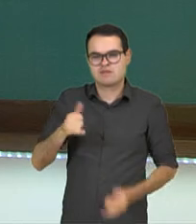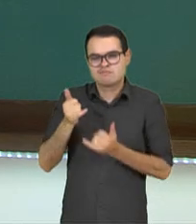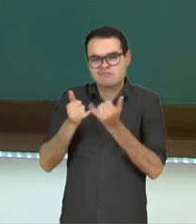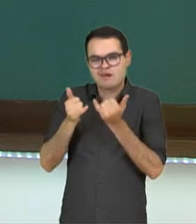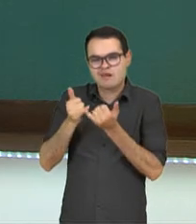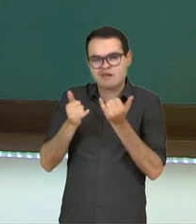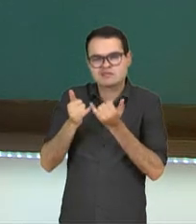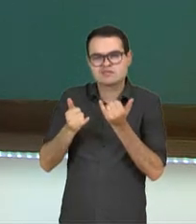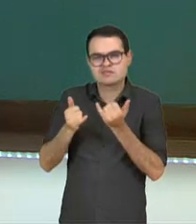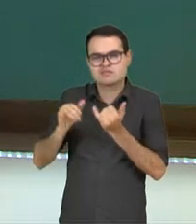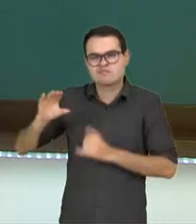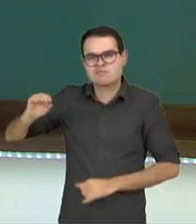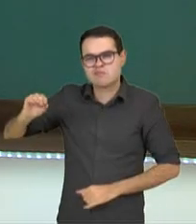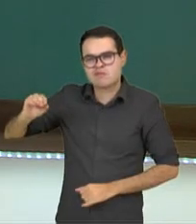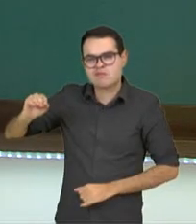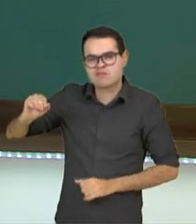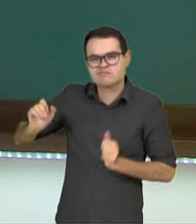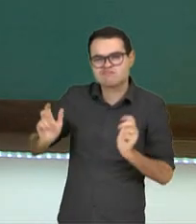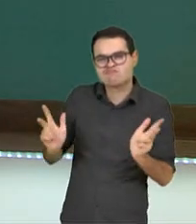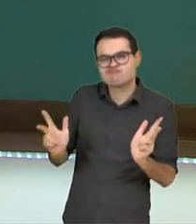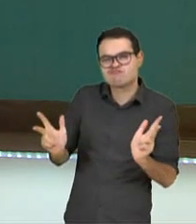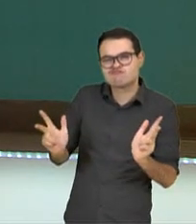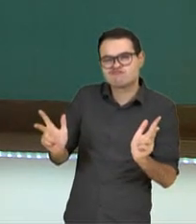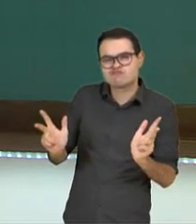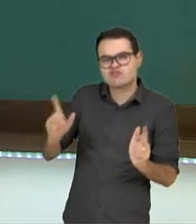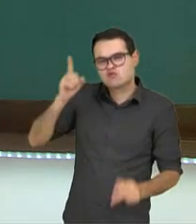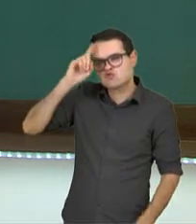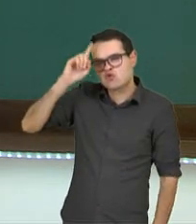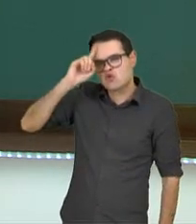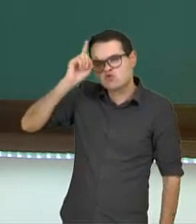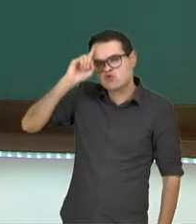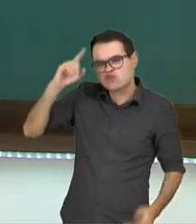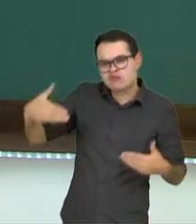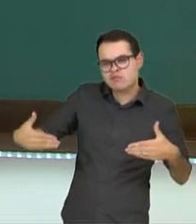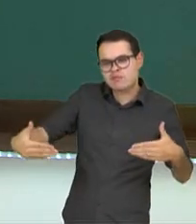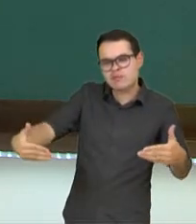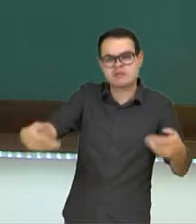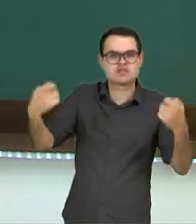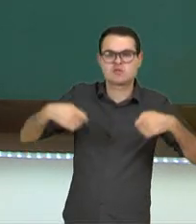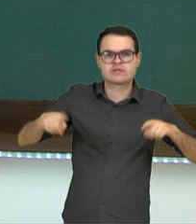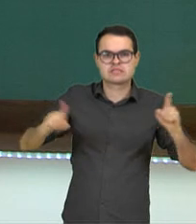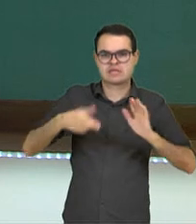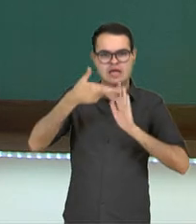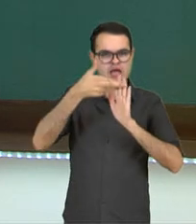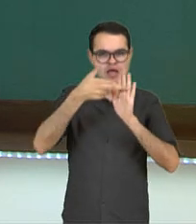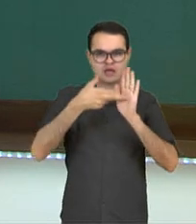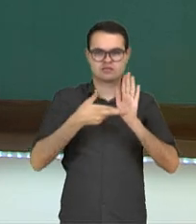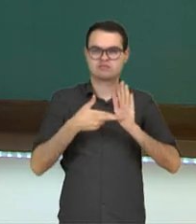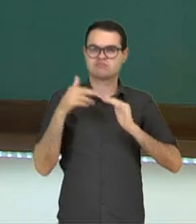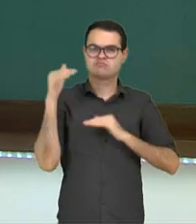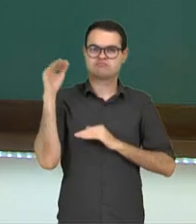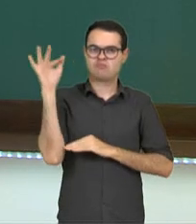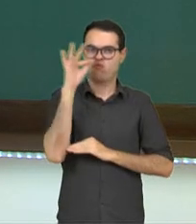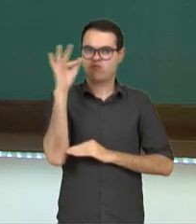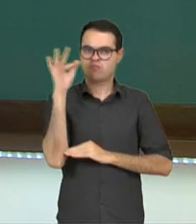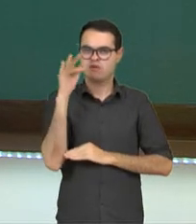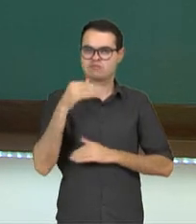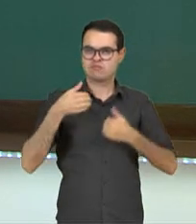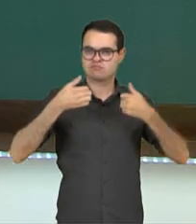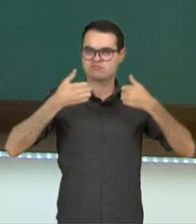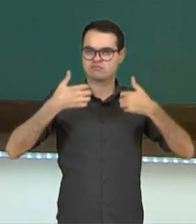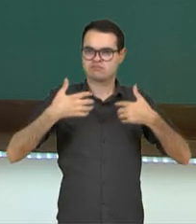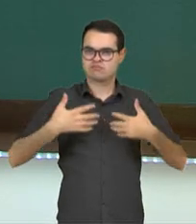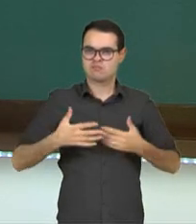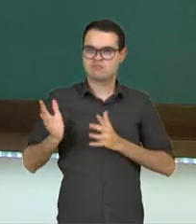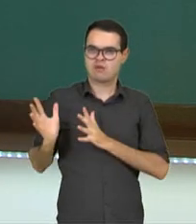a linguagem falada, a linguagem que nós usamos no nosso dia a dia. Ela não precisa de muitas regras, né? Então aí, cara, nós